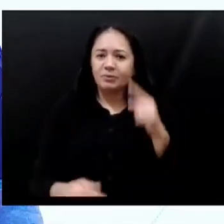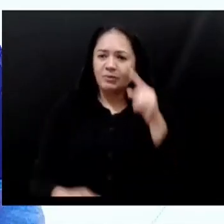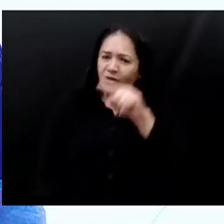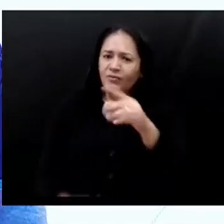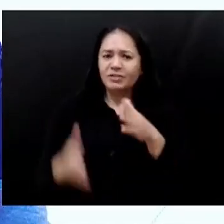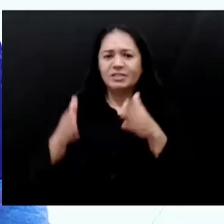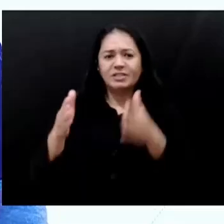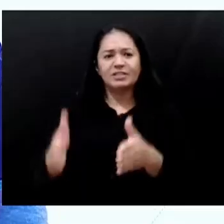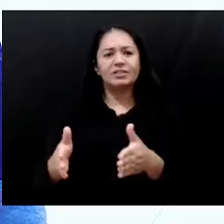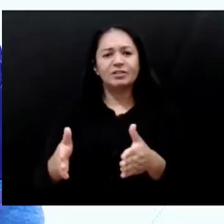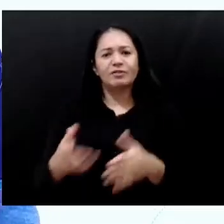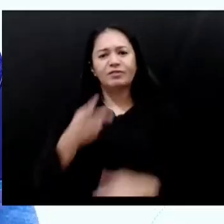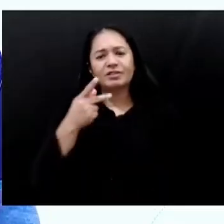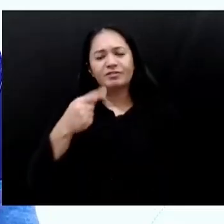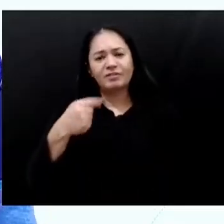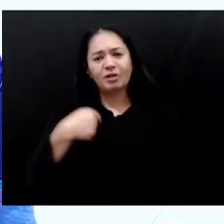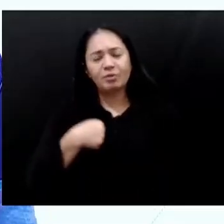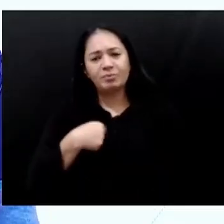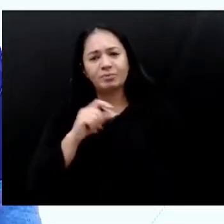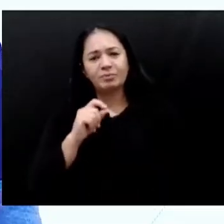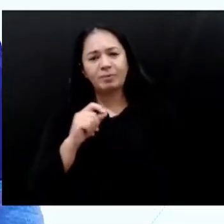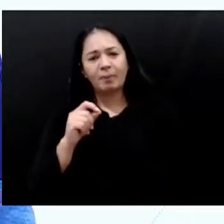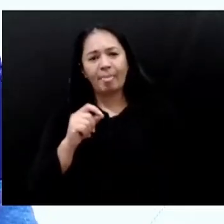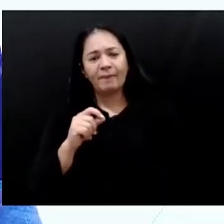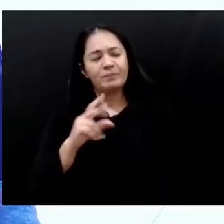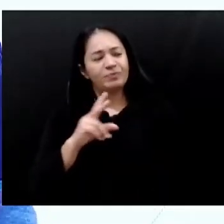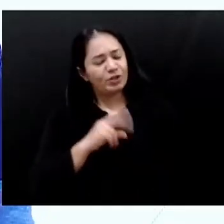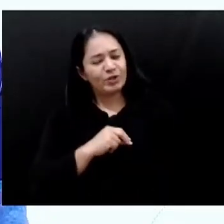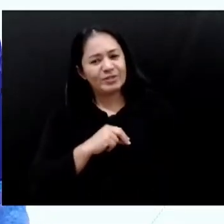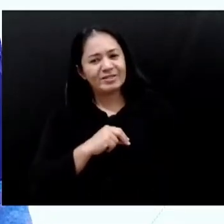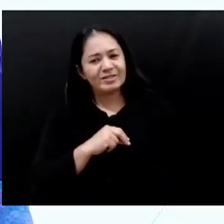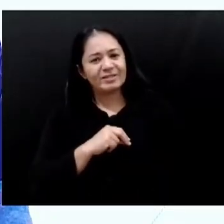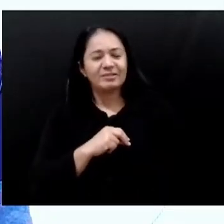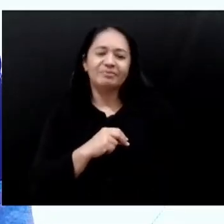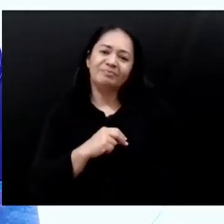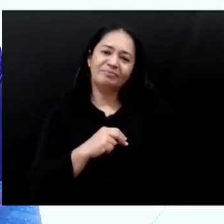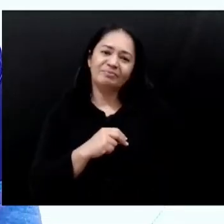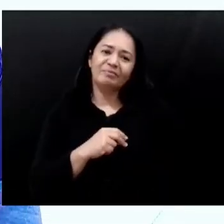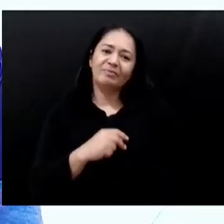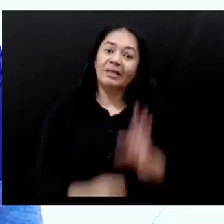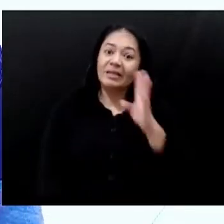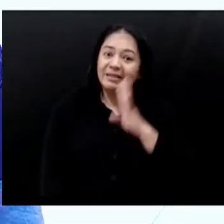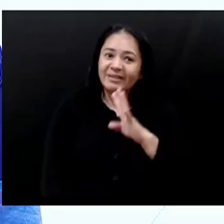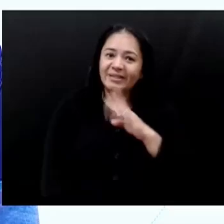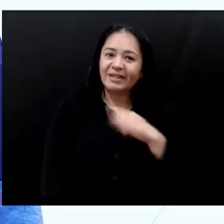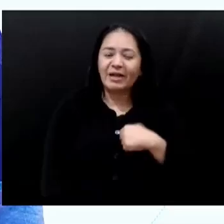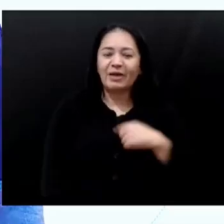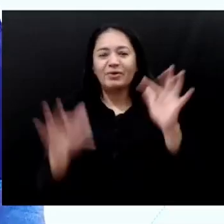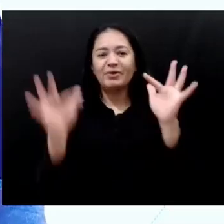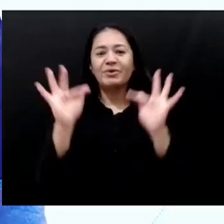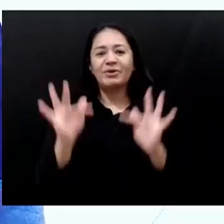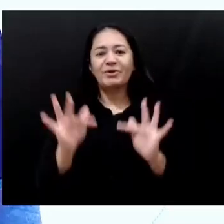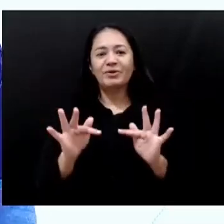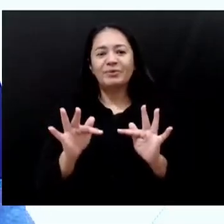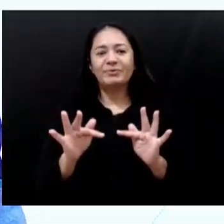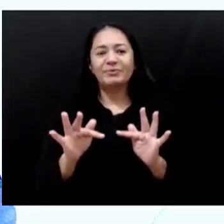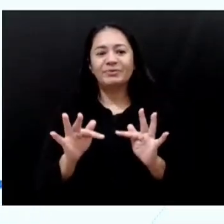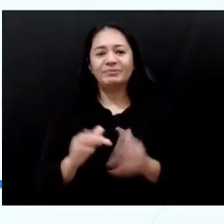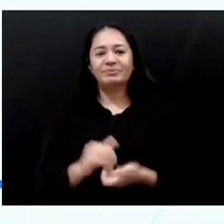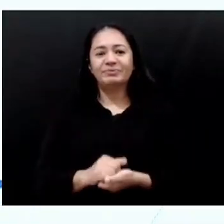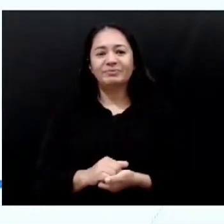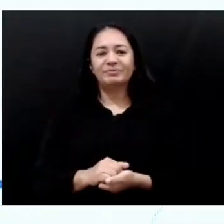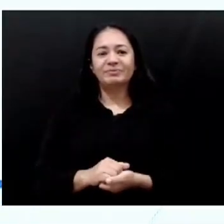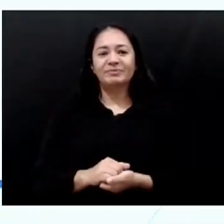isso para mim, e eu falei, poxa, mas que bacana, fiquei muito feliz e foi incrível. E ele